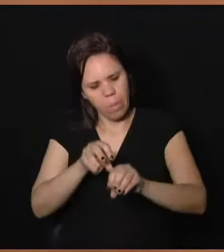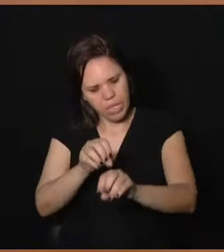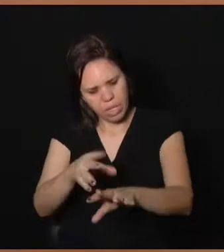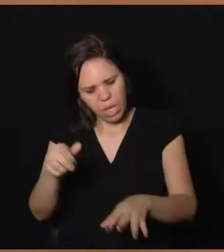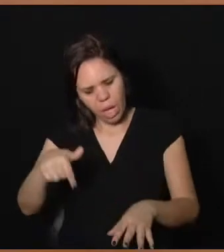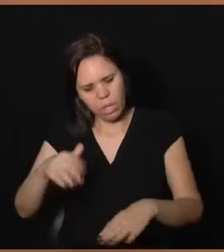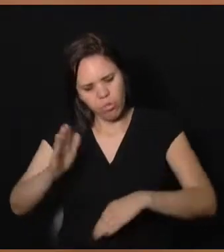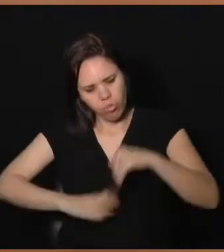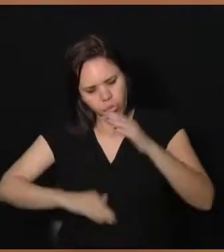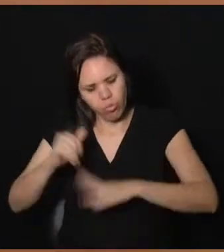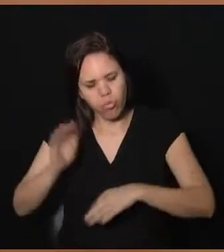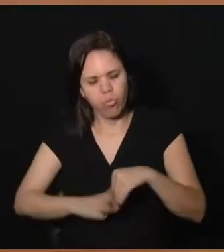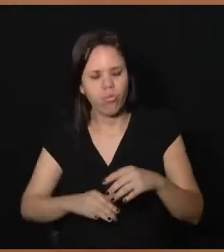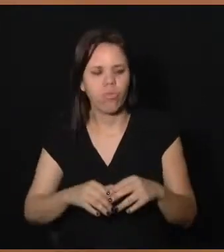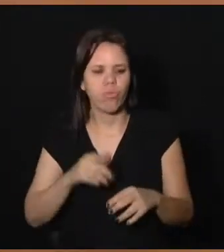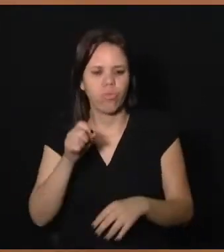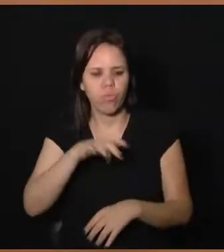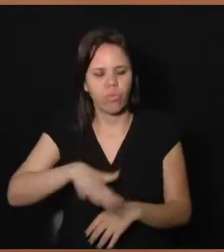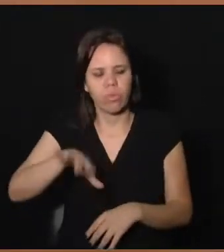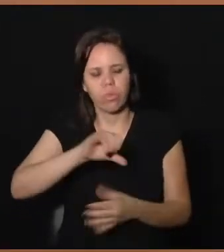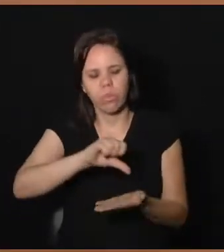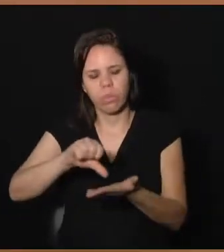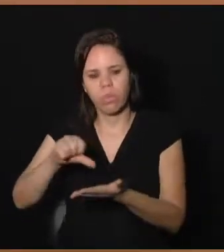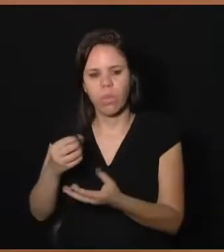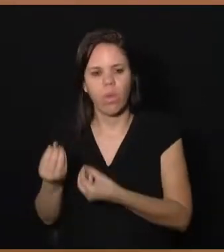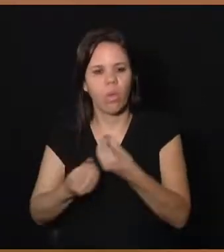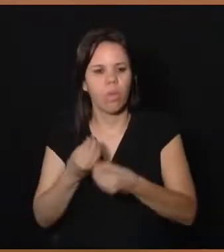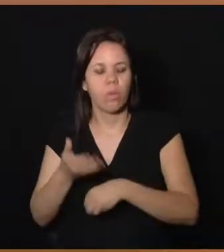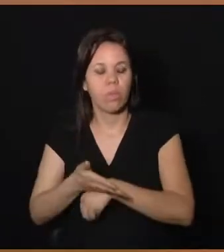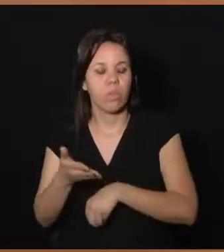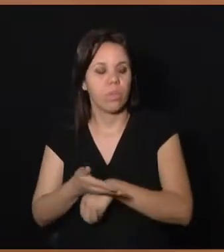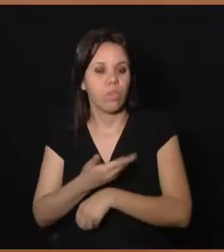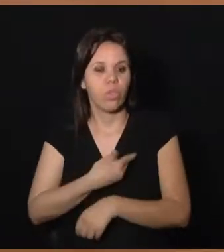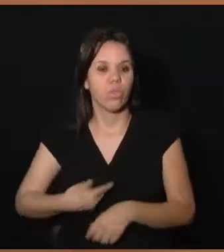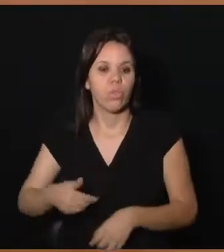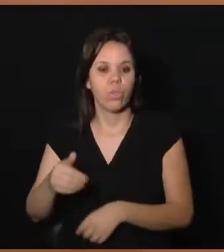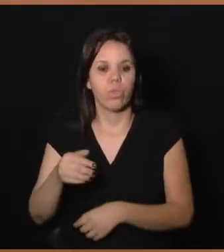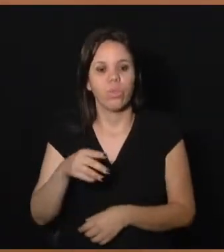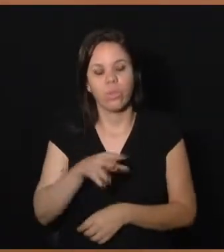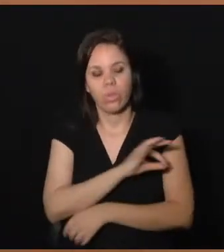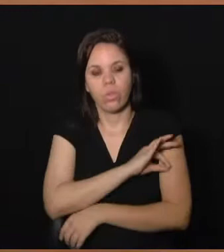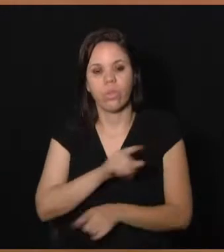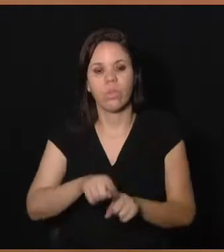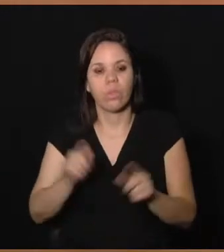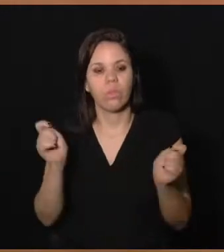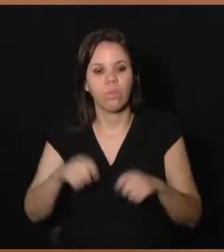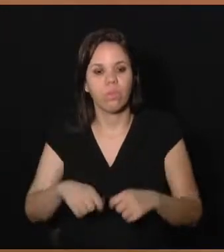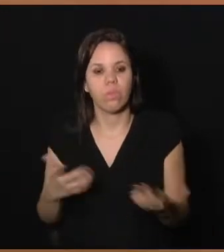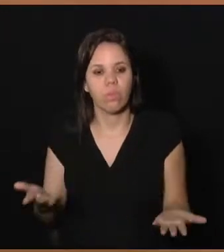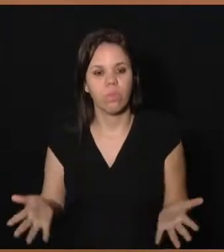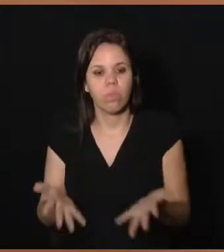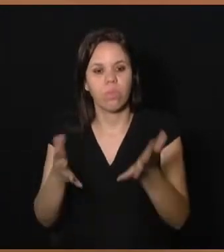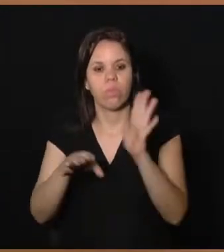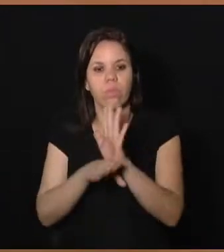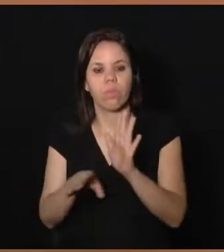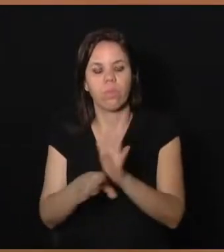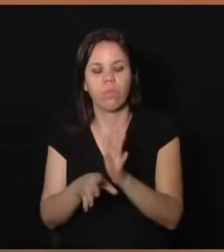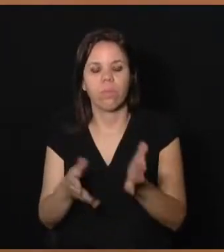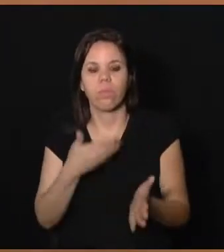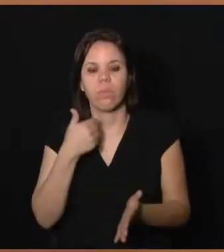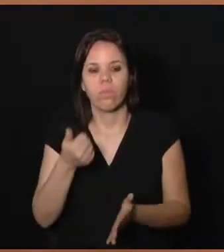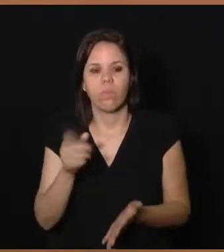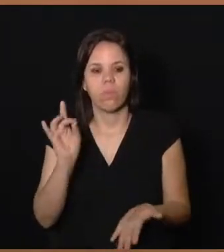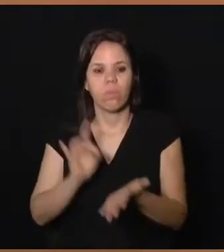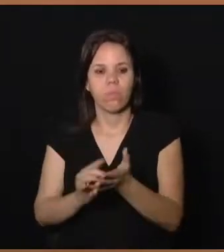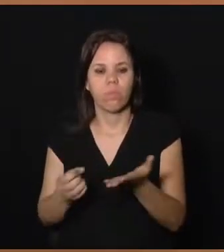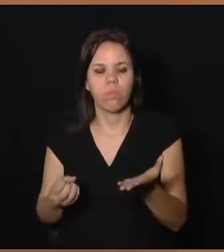nossa região. Então, a participação, como que o governo municipal poderia, de alguma forma, colaborar? Então, estimulando a